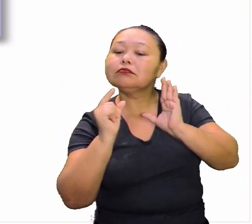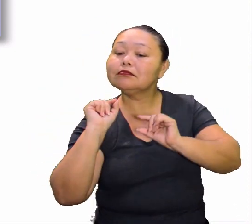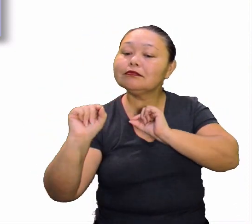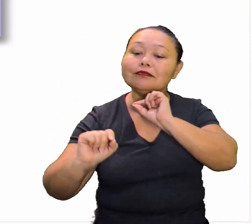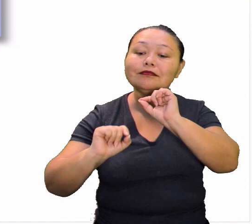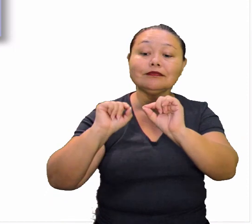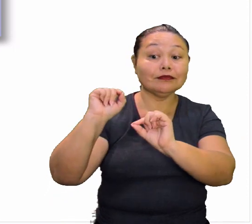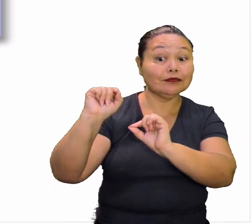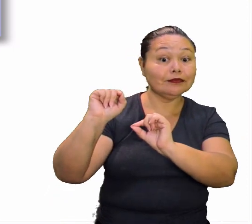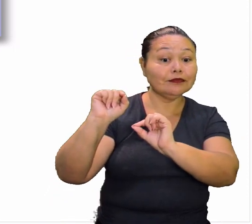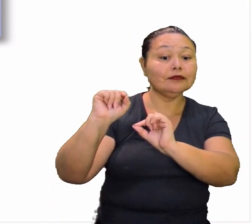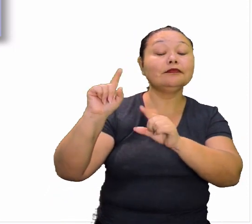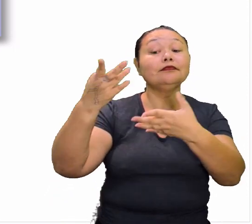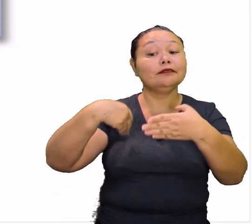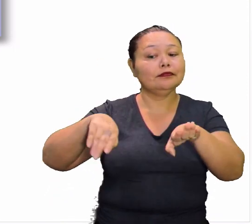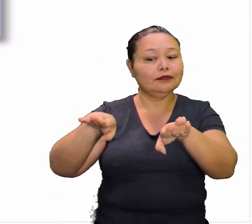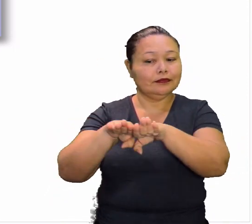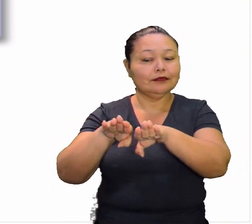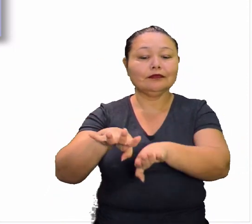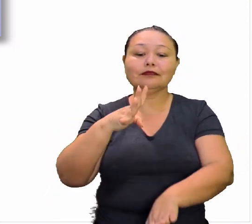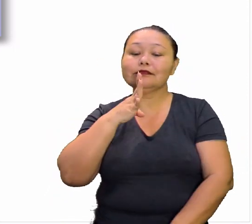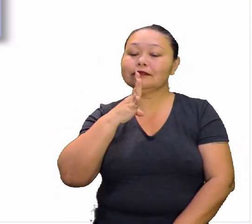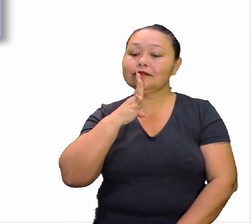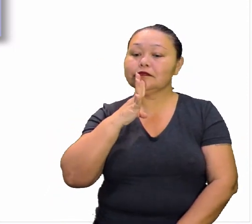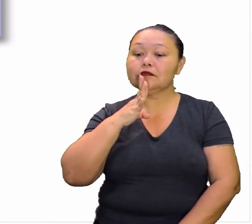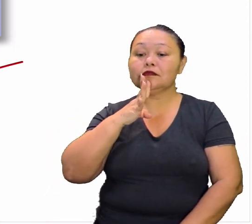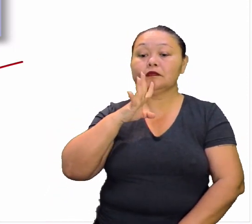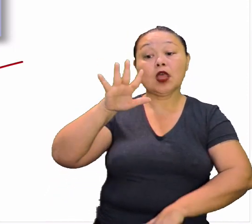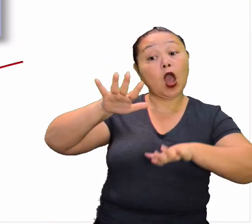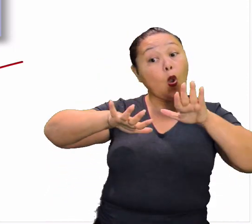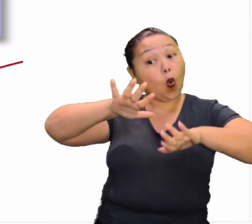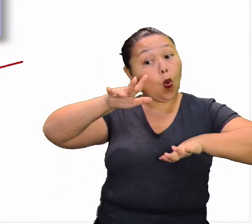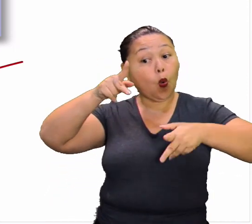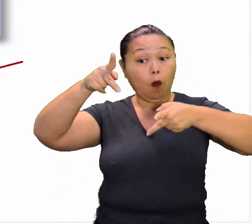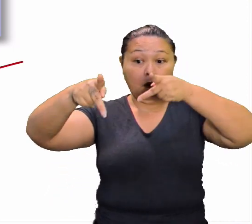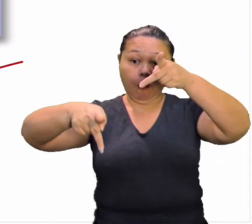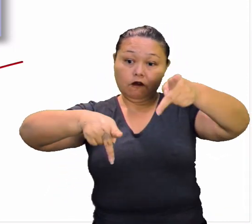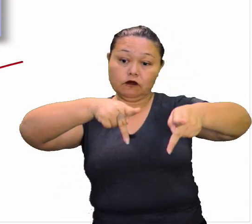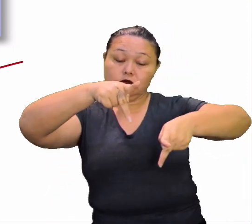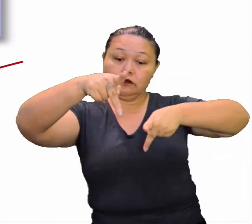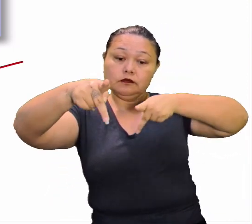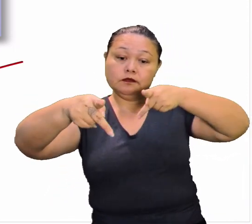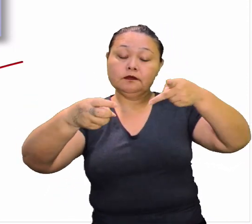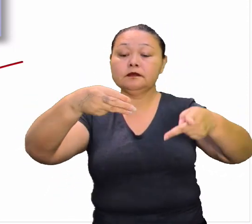escrita? Também irá conhecer alguns povos